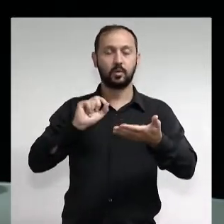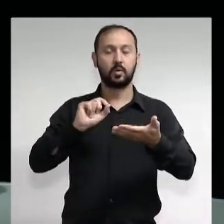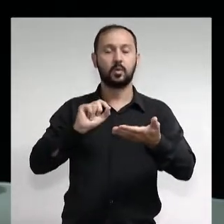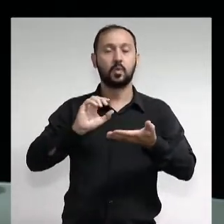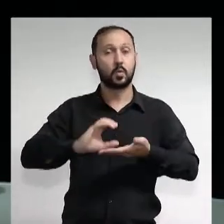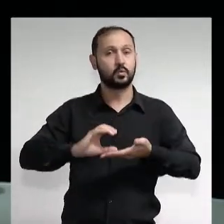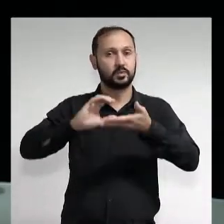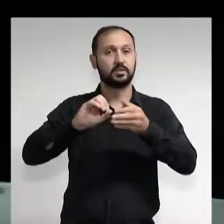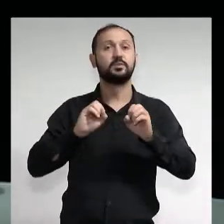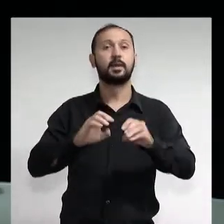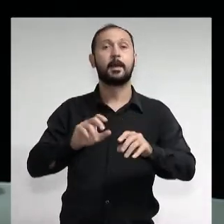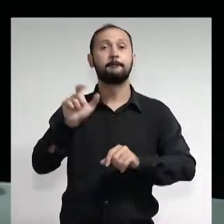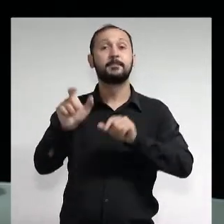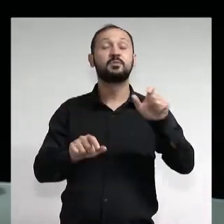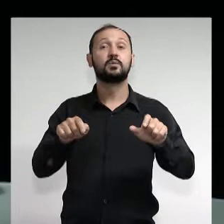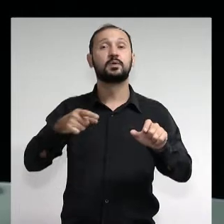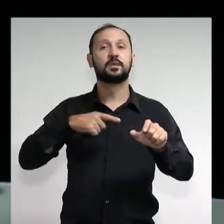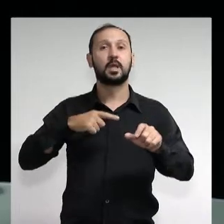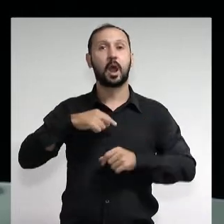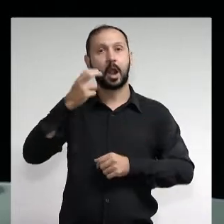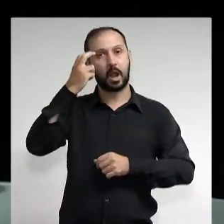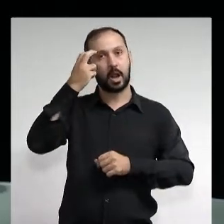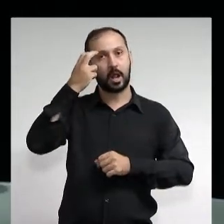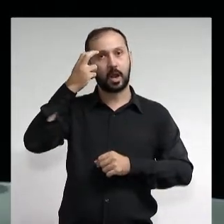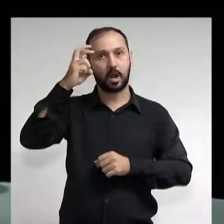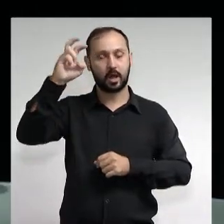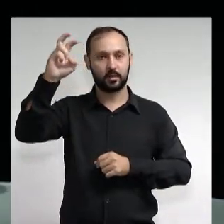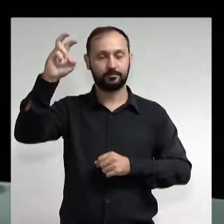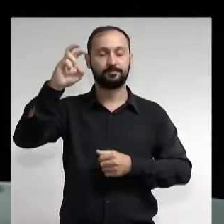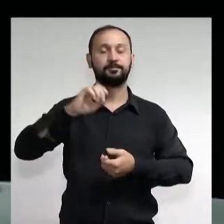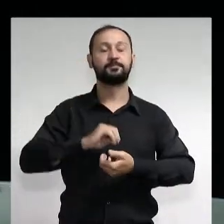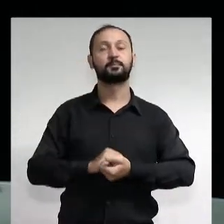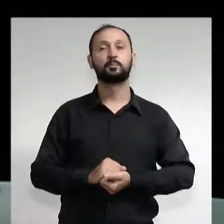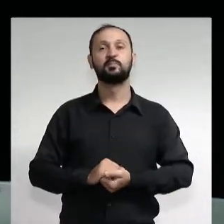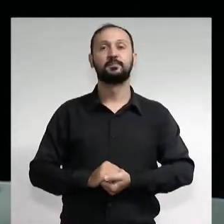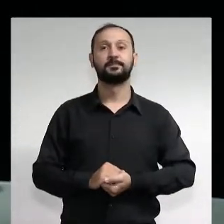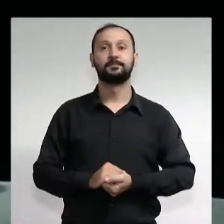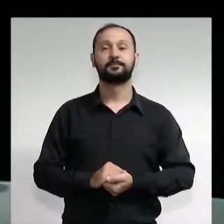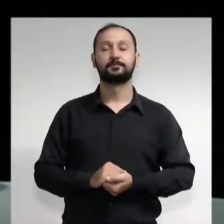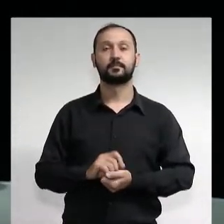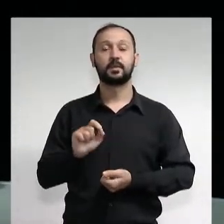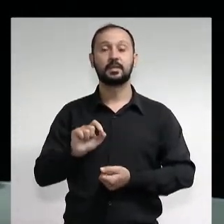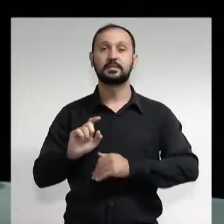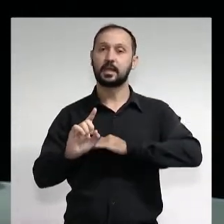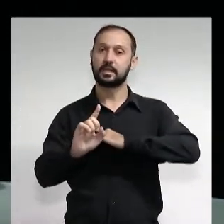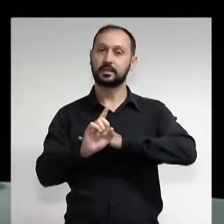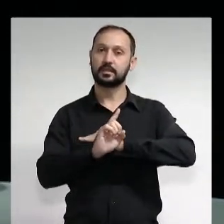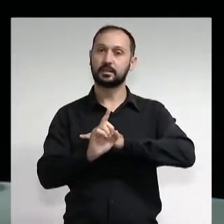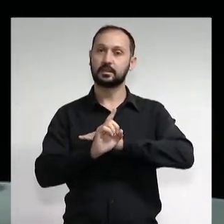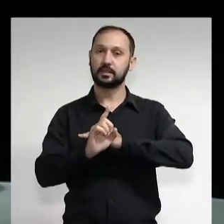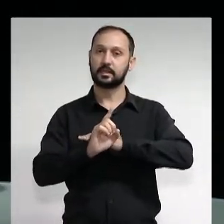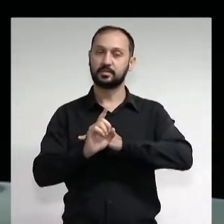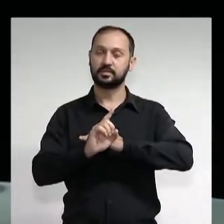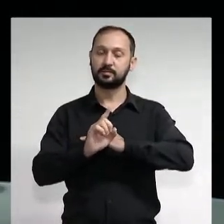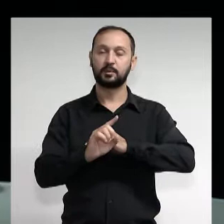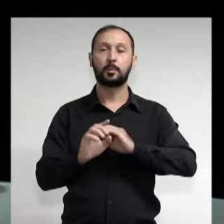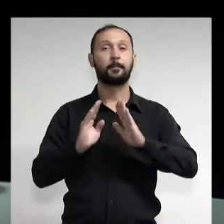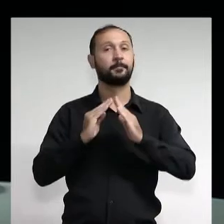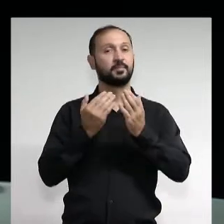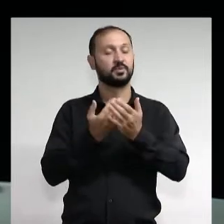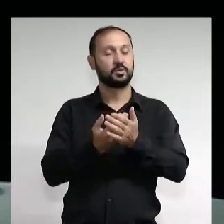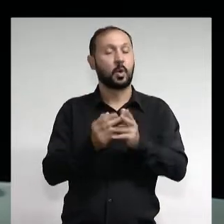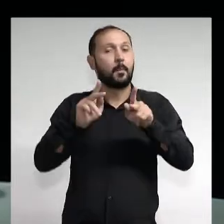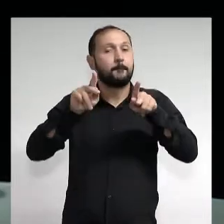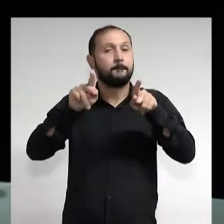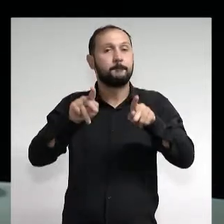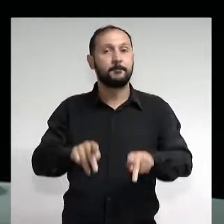Conselho Nacional de Educação, os indivíduos com altas habilidades ou superdotação. O atendimento pelo poder público